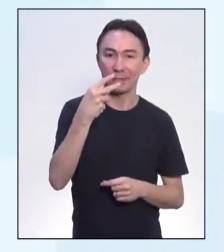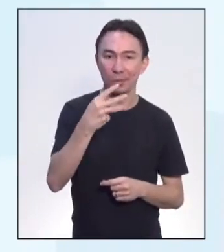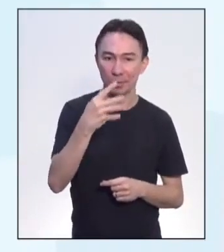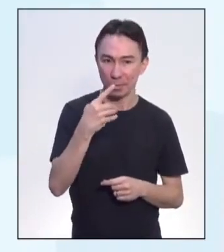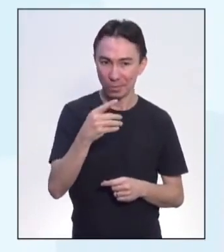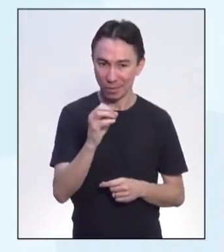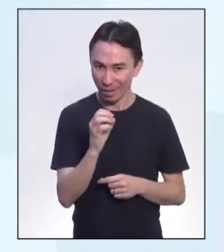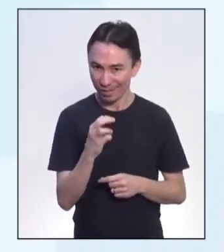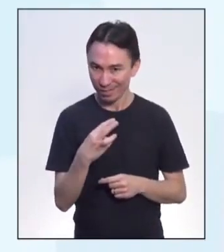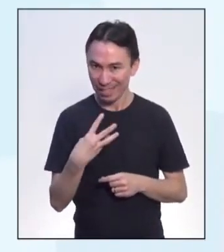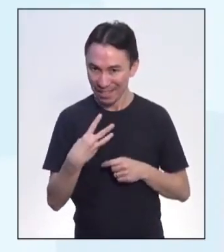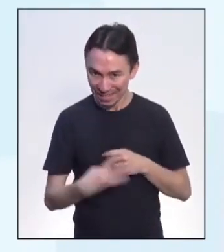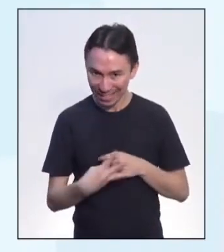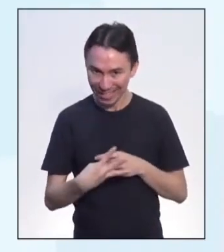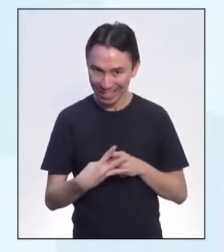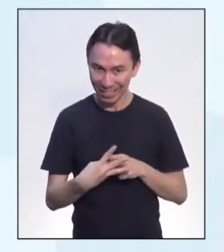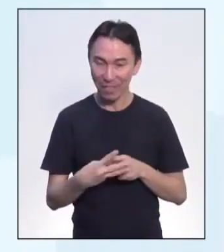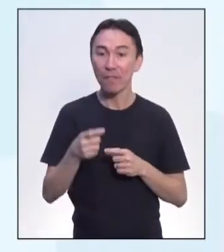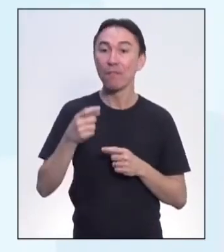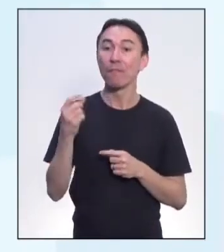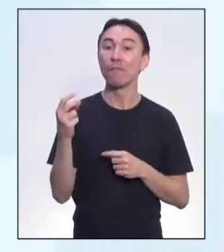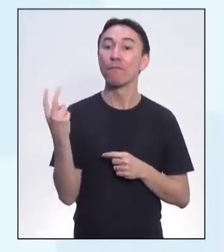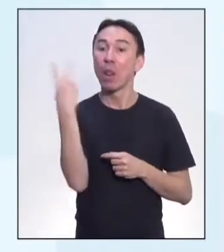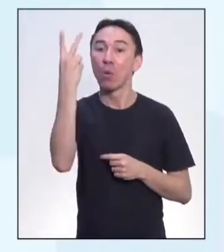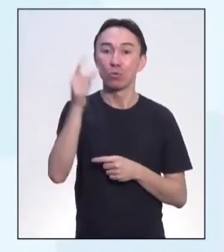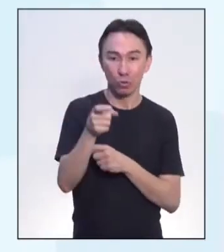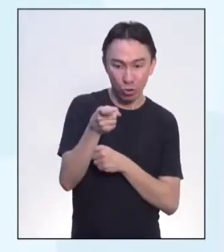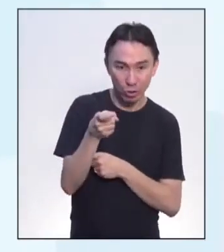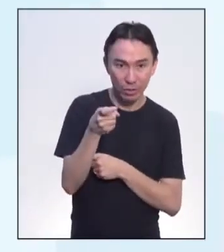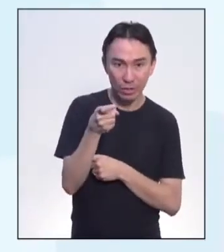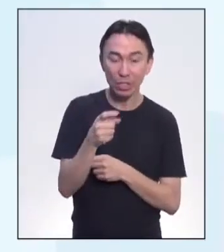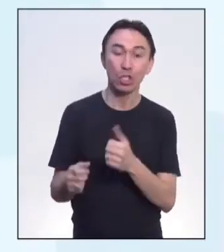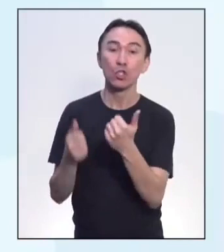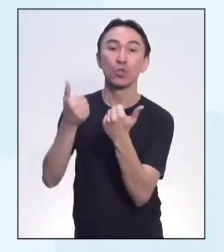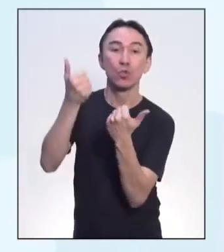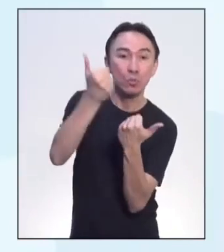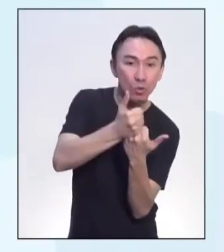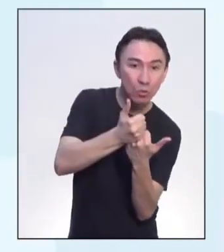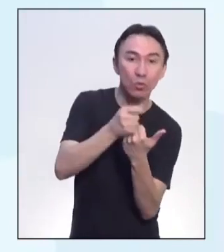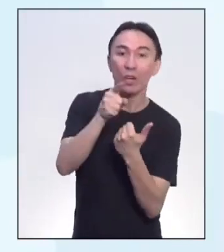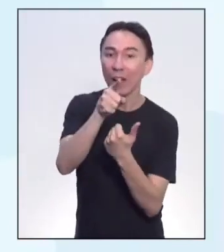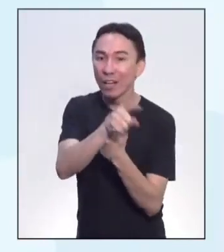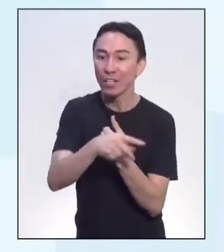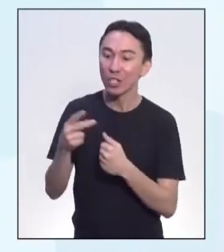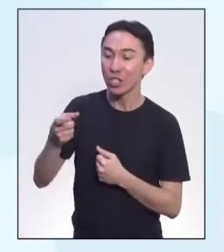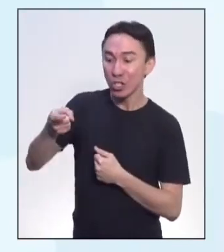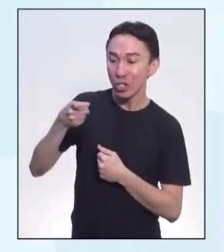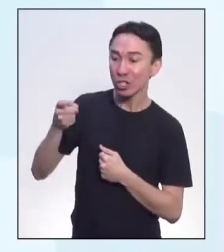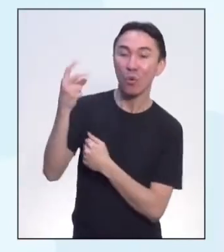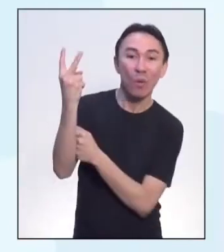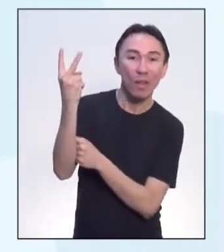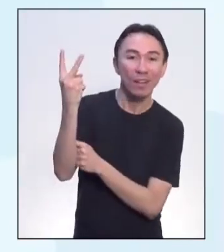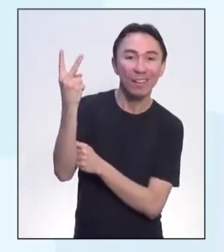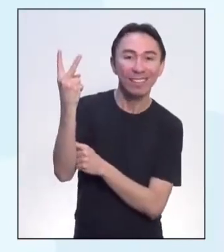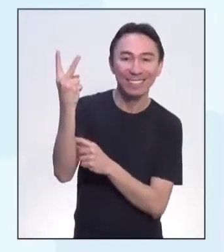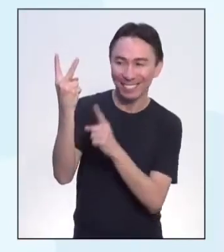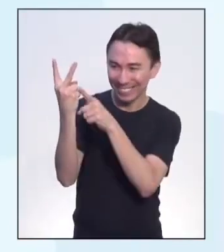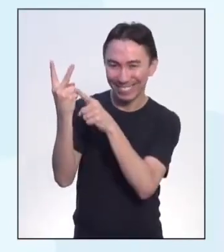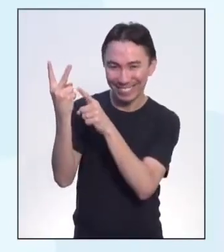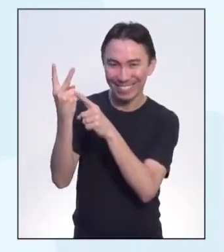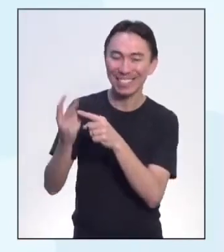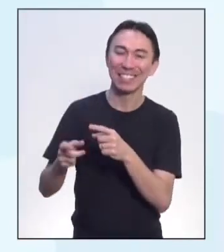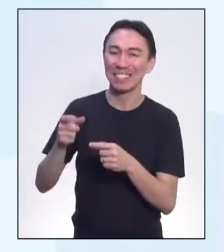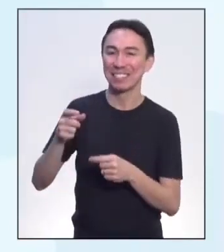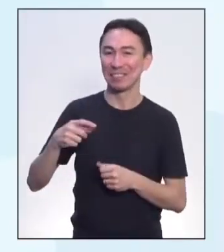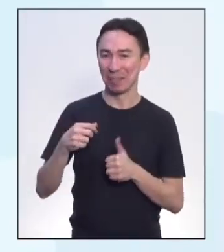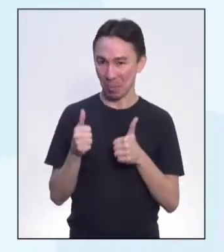que nem a gente fez no anterior, o valor de x, e substituir no valor do x ao quadrado. Vai pôr no lugar do x, elevar ao quadrado e